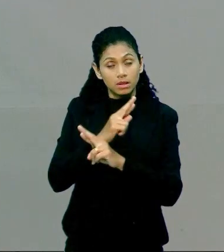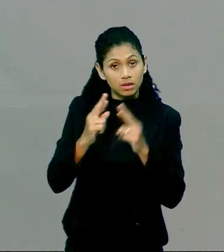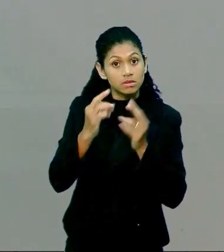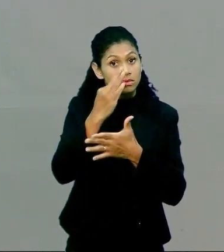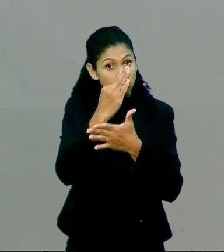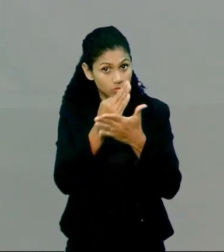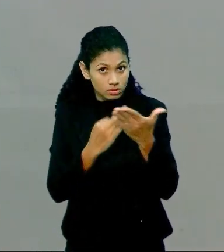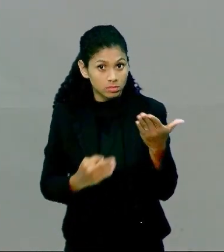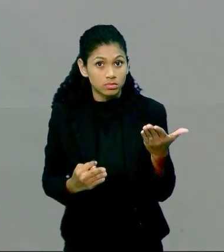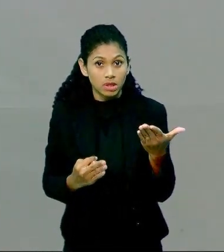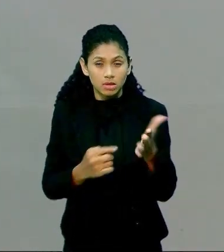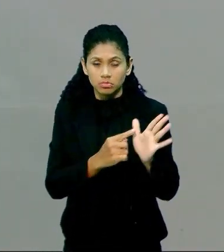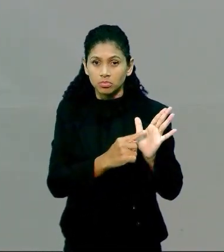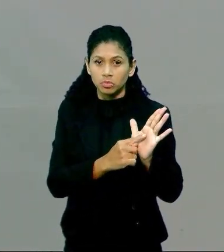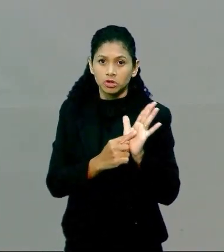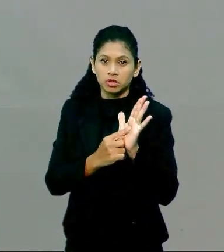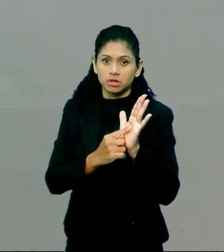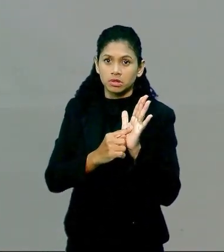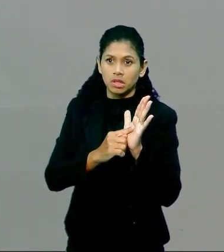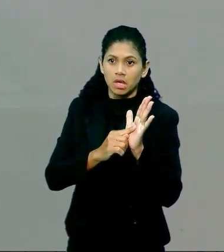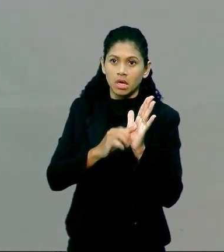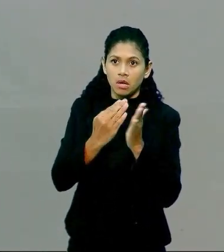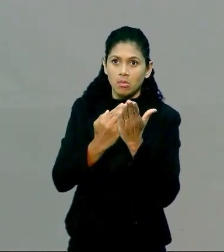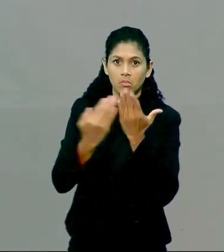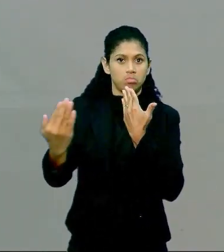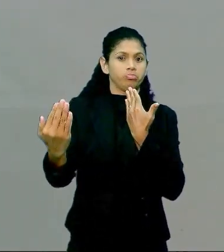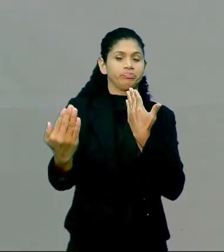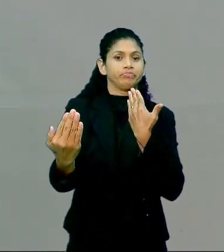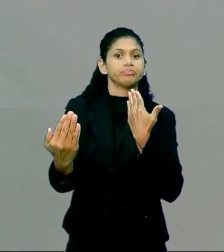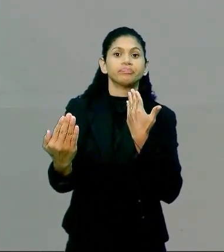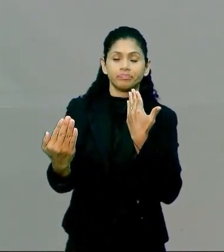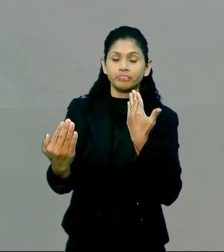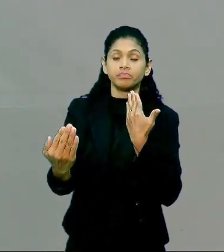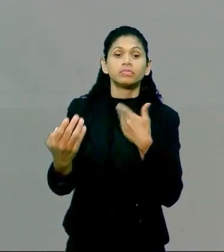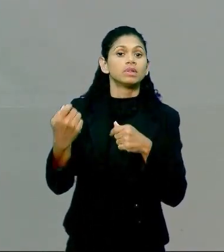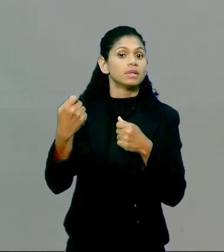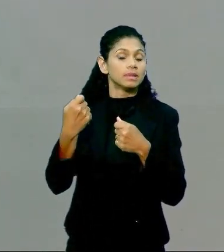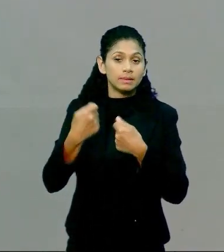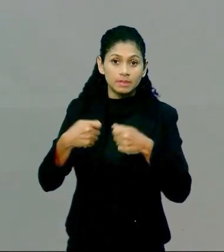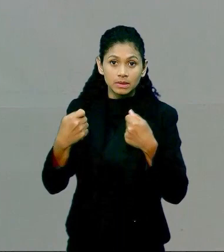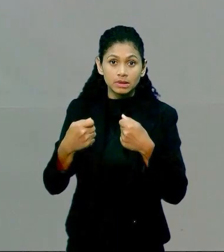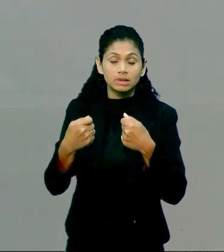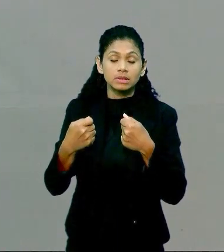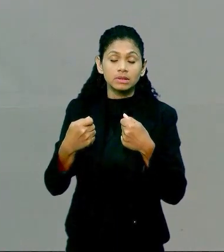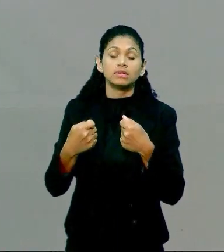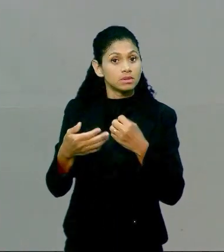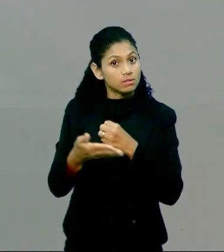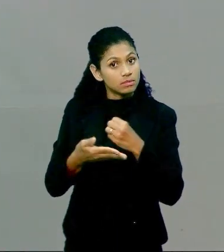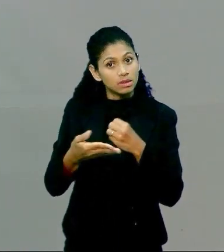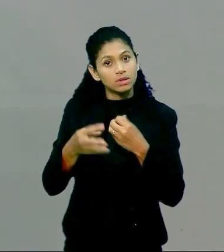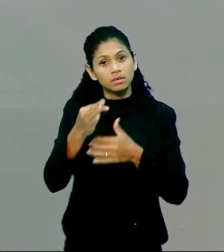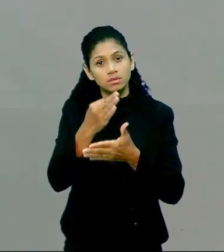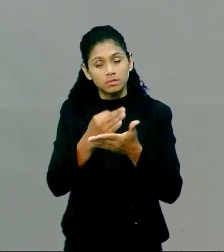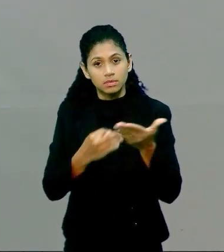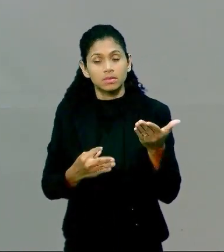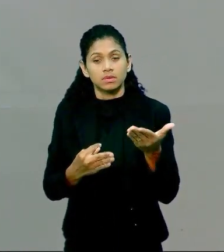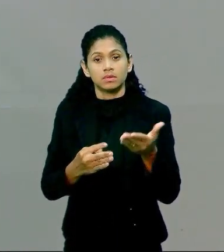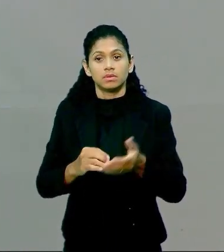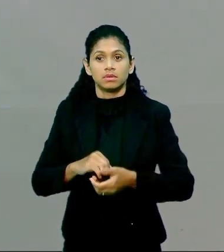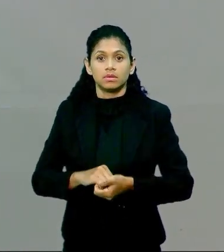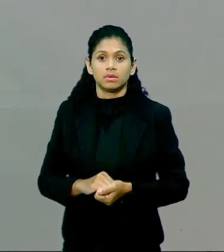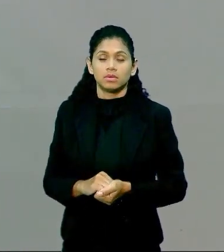pode se apresentar de maneira contrária ao texto, galera. Senão você vai ter tirado uma informação precipitada, equivocada,